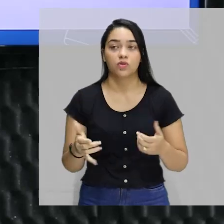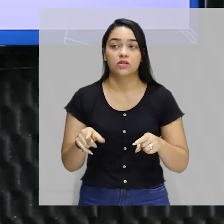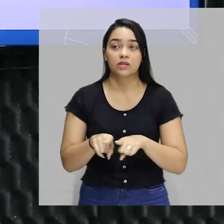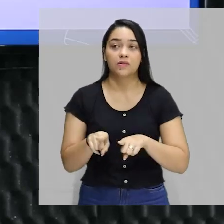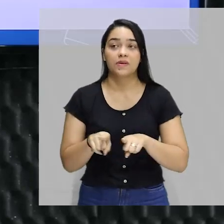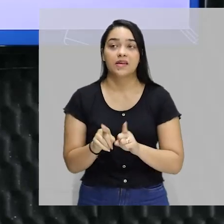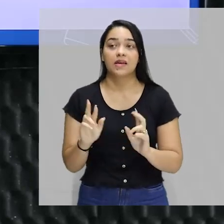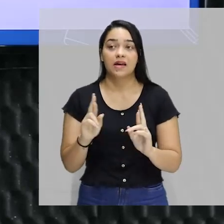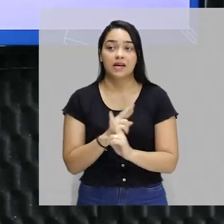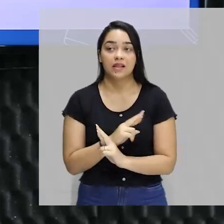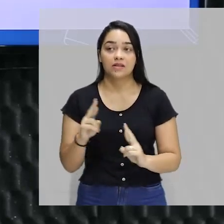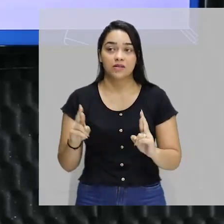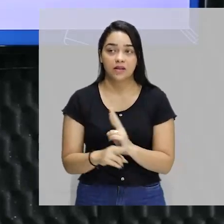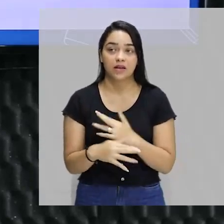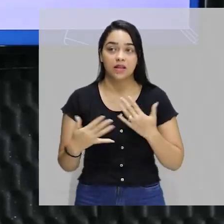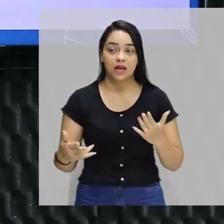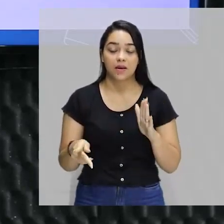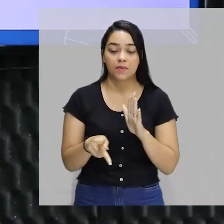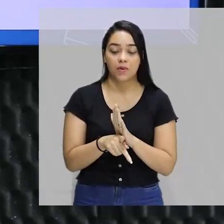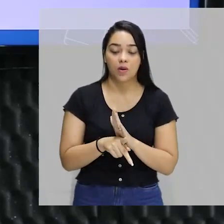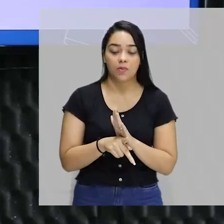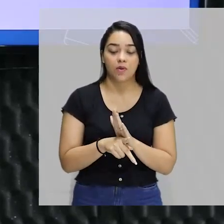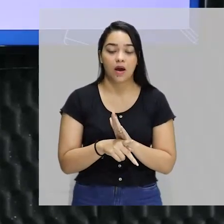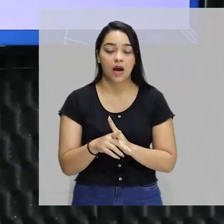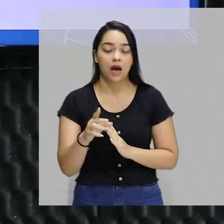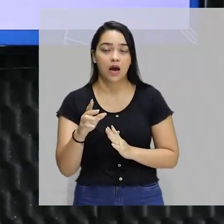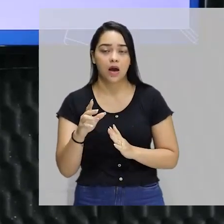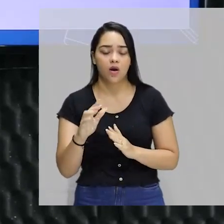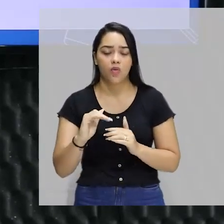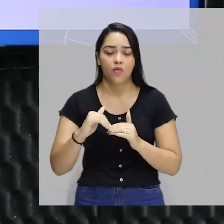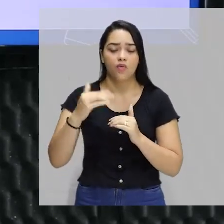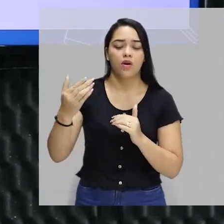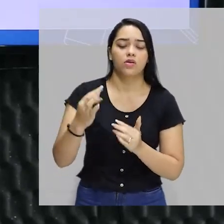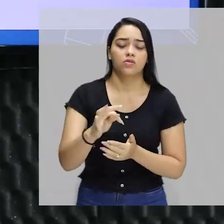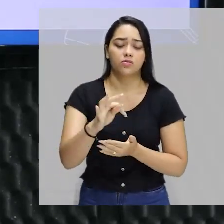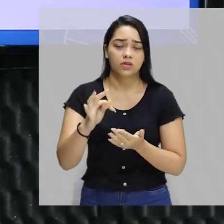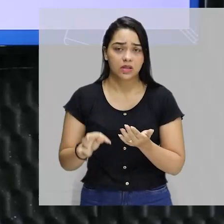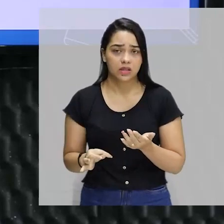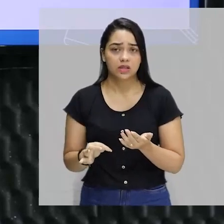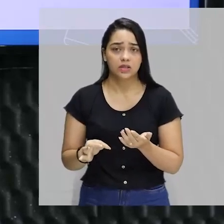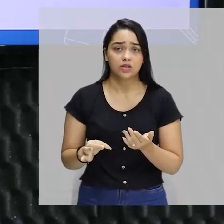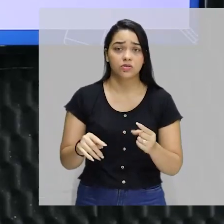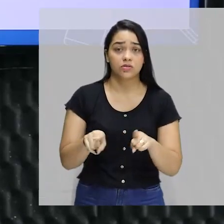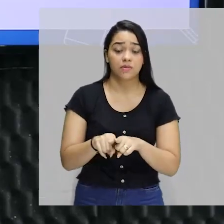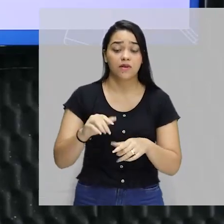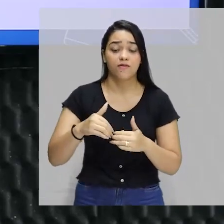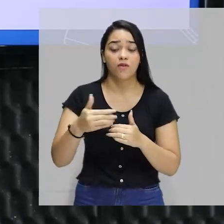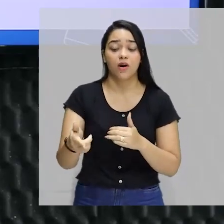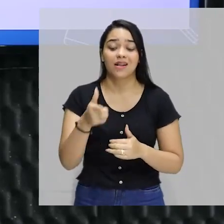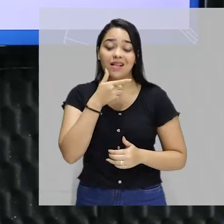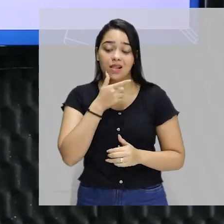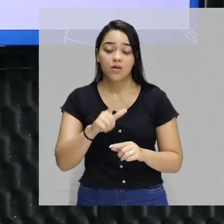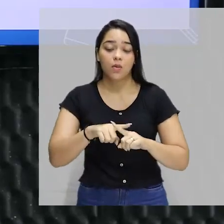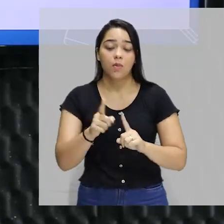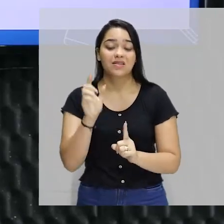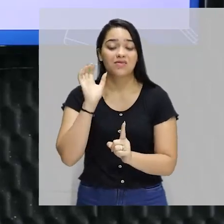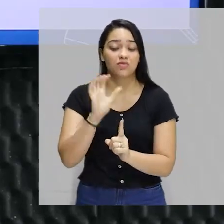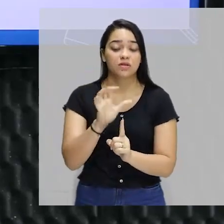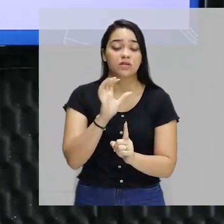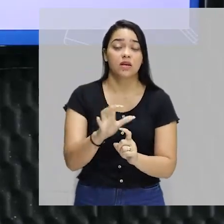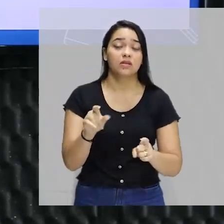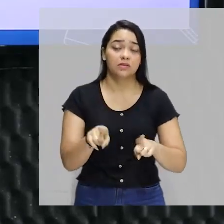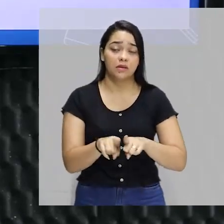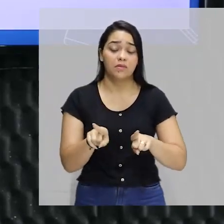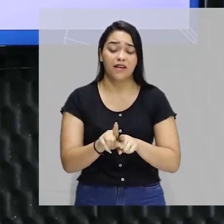estão relacionados ao extratextual, né? Elementos que estão fora da língua, mas que vão influenciar.